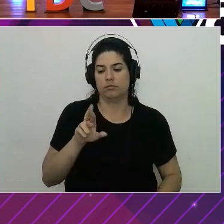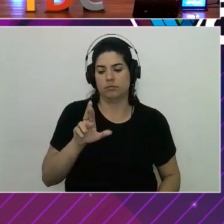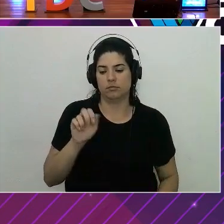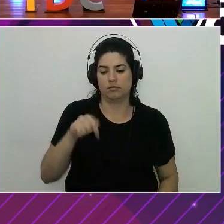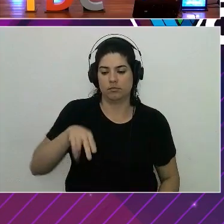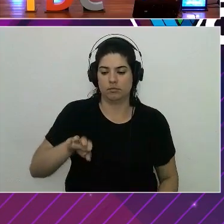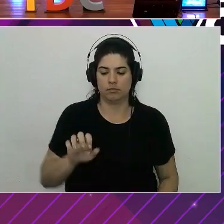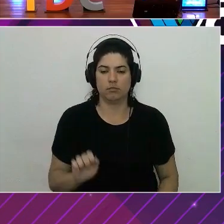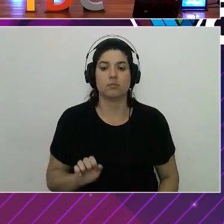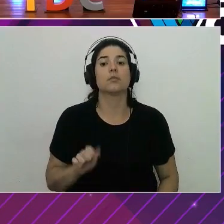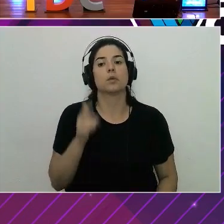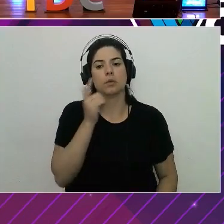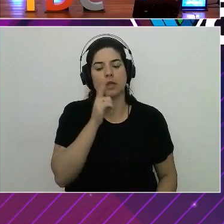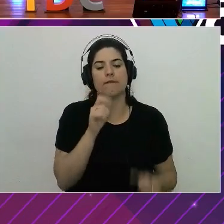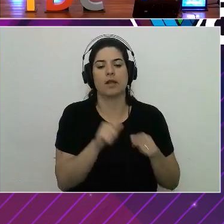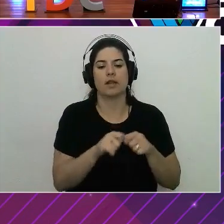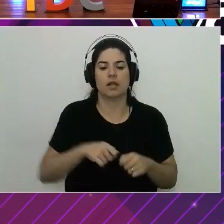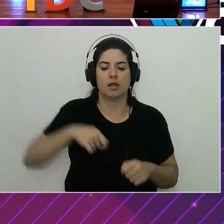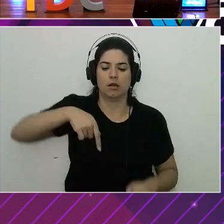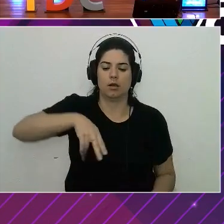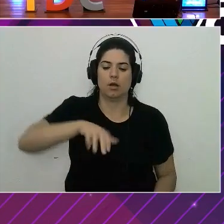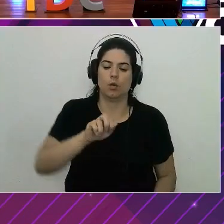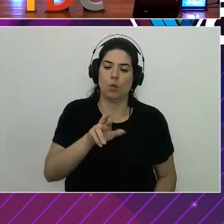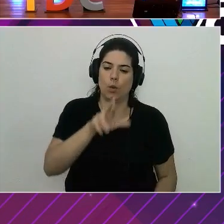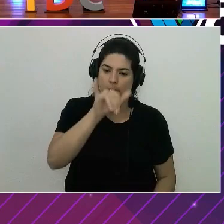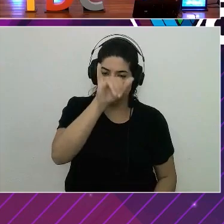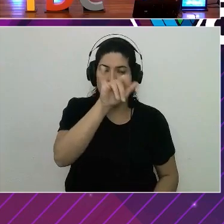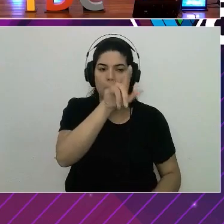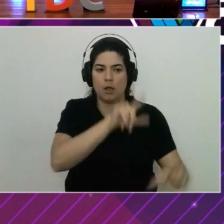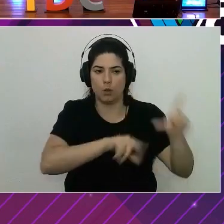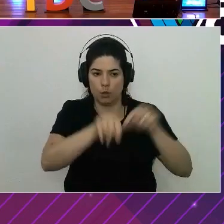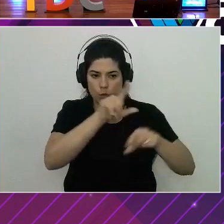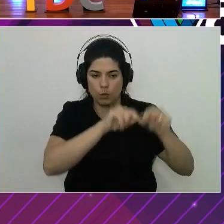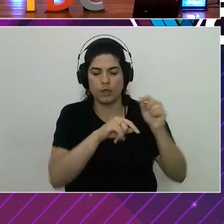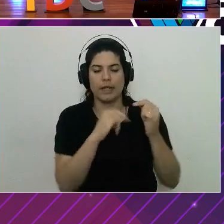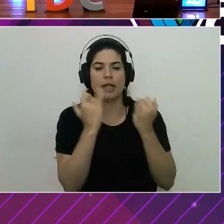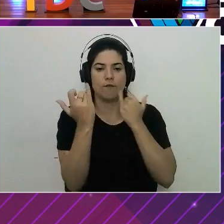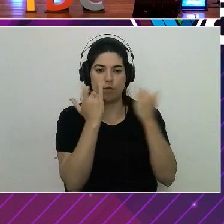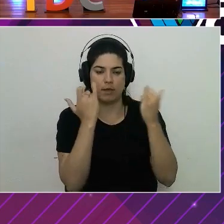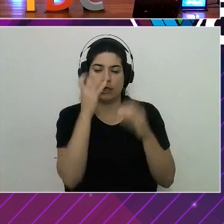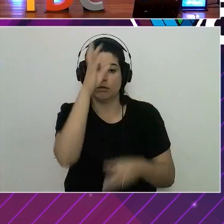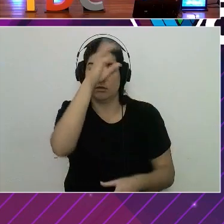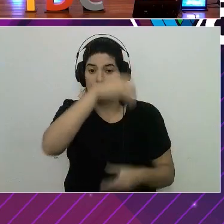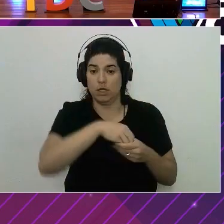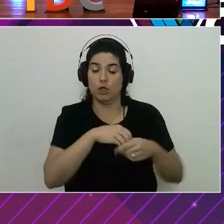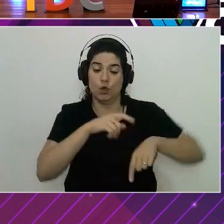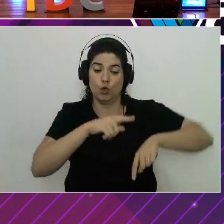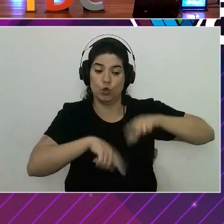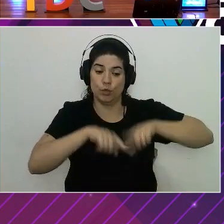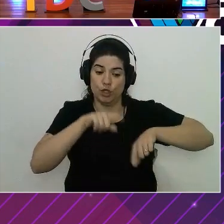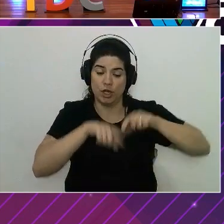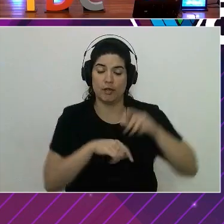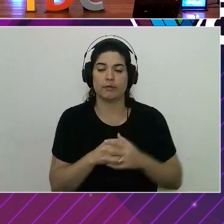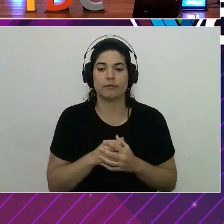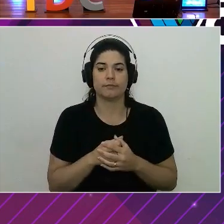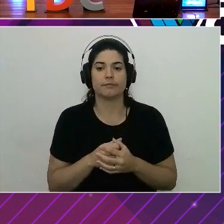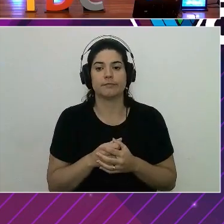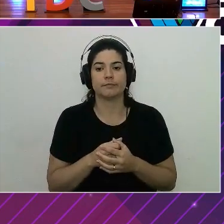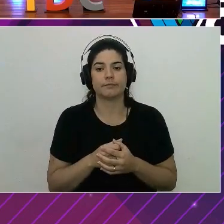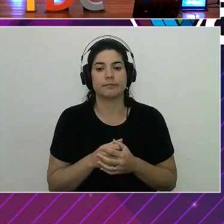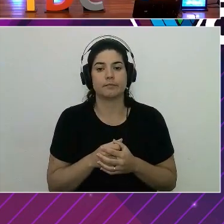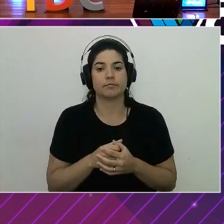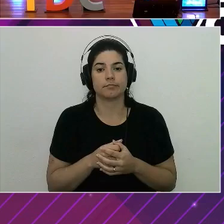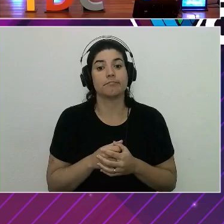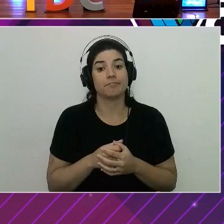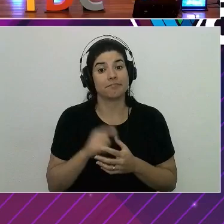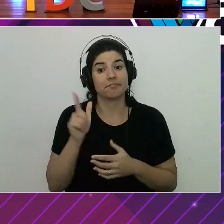banco e ele vai buscar essas informações dentro do Object Storage. E com isso a gente entrega uma solução de Lakehouse. Tá? Então isso é o